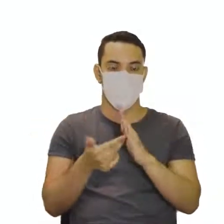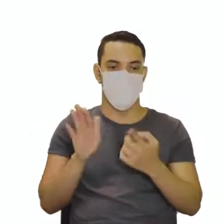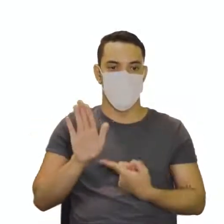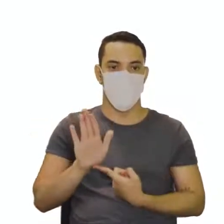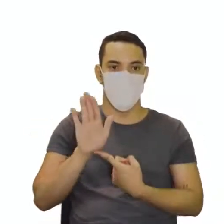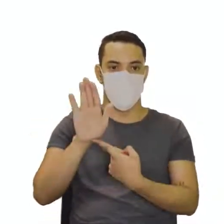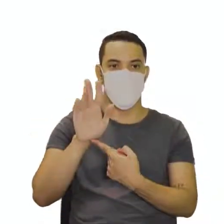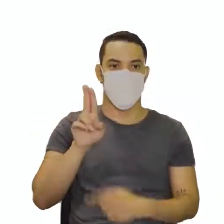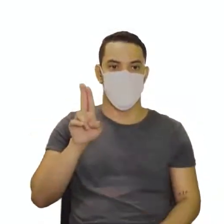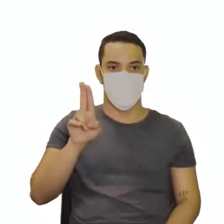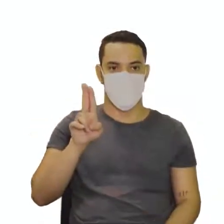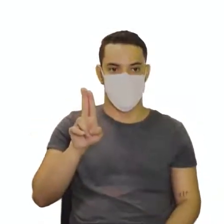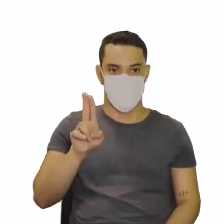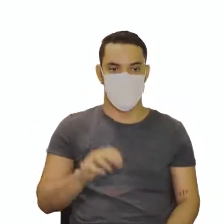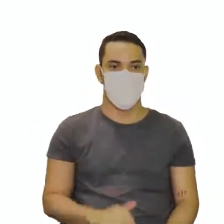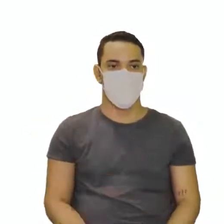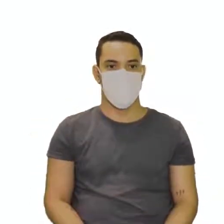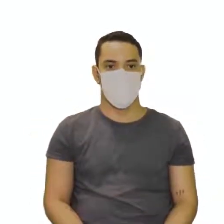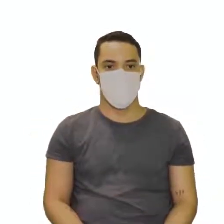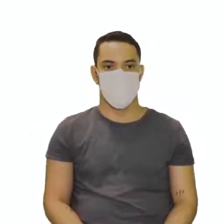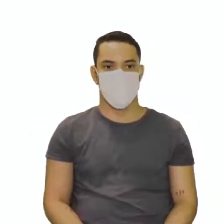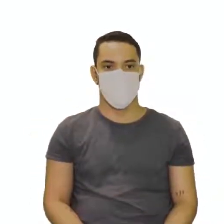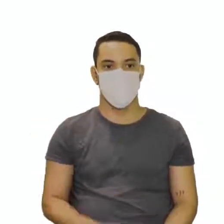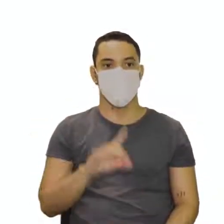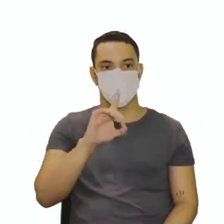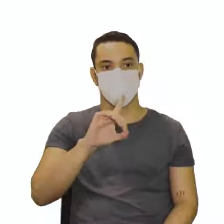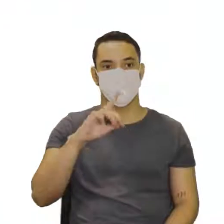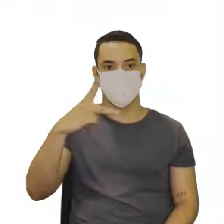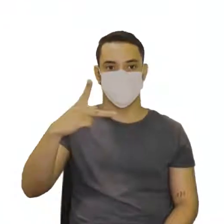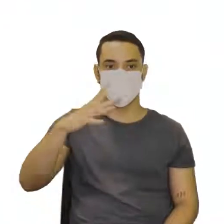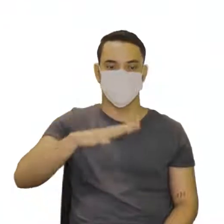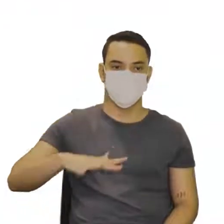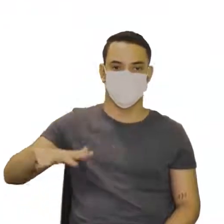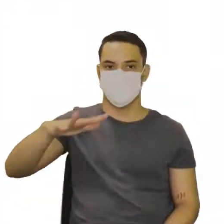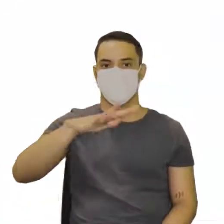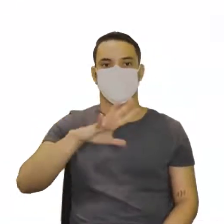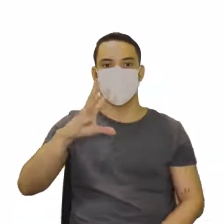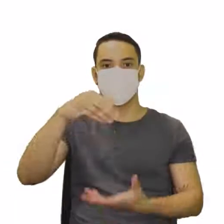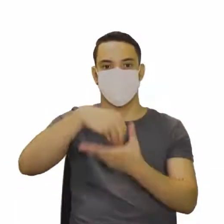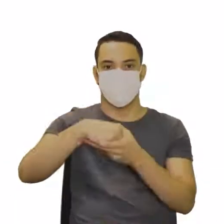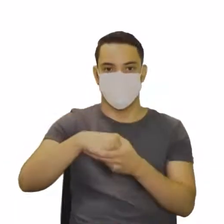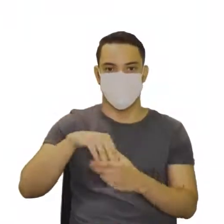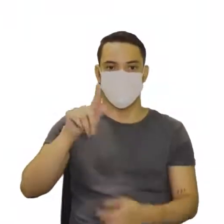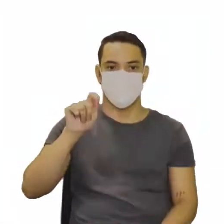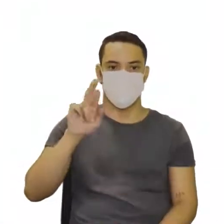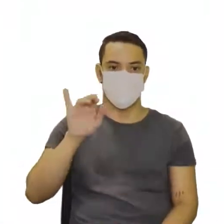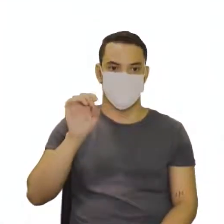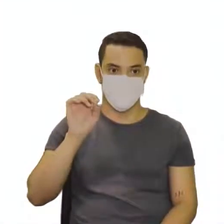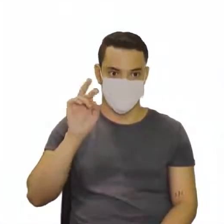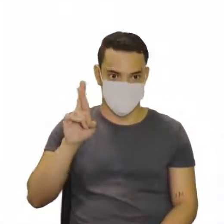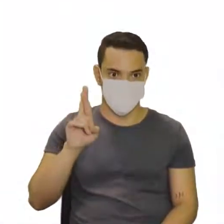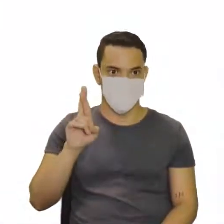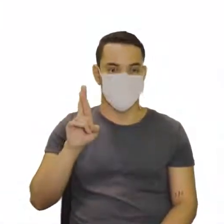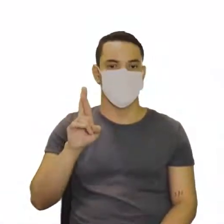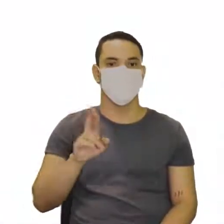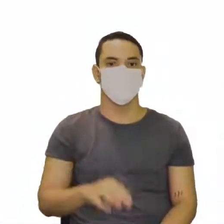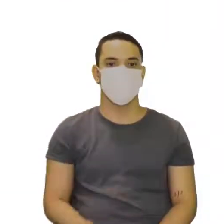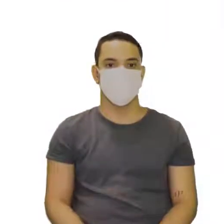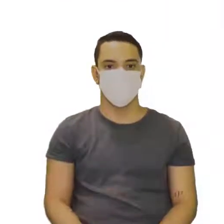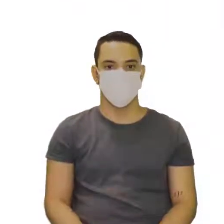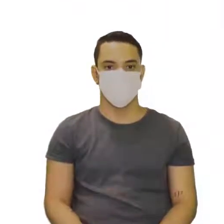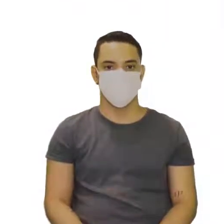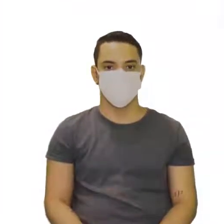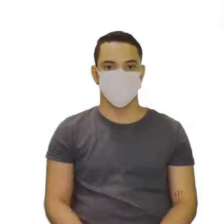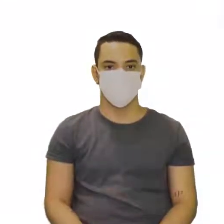o U é a DDP total oferecida pelo gerador, opa, receptor, né, nesse caso